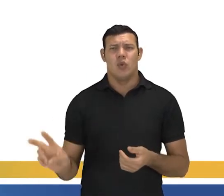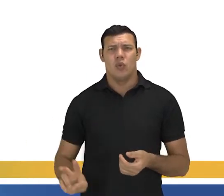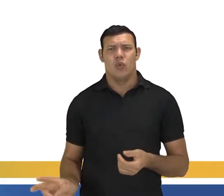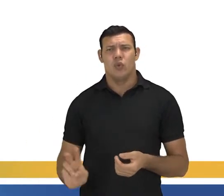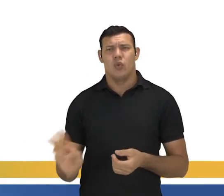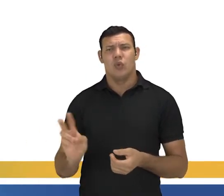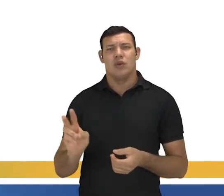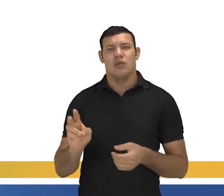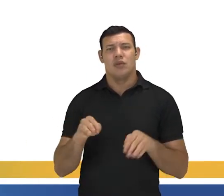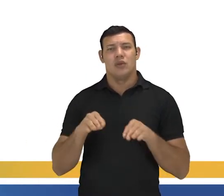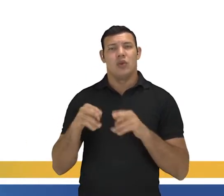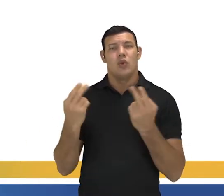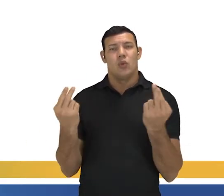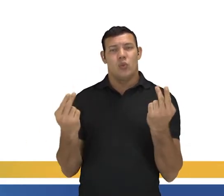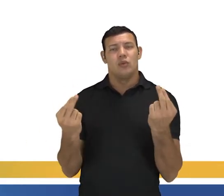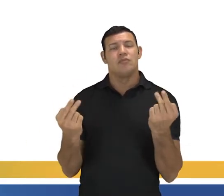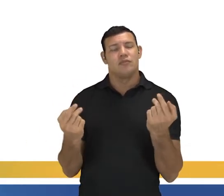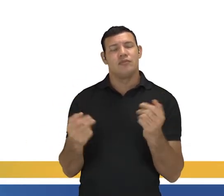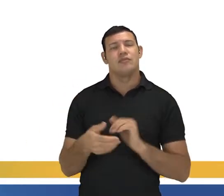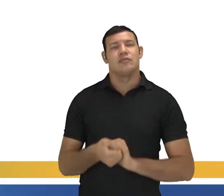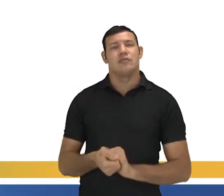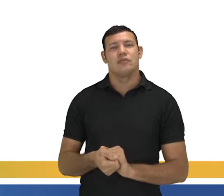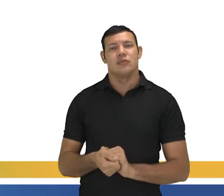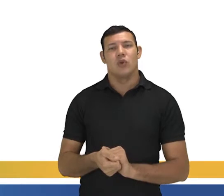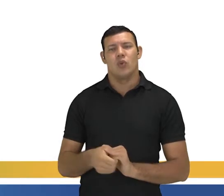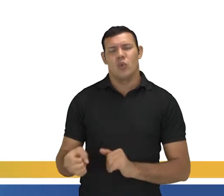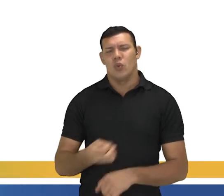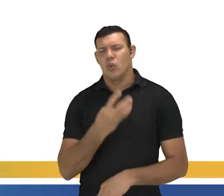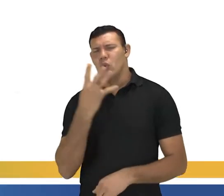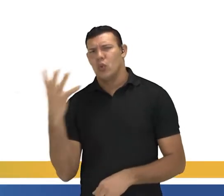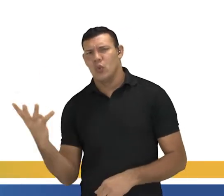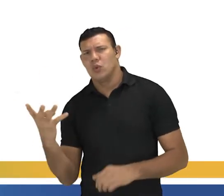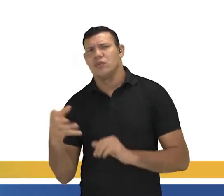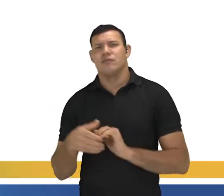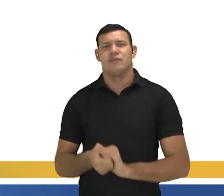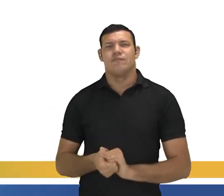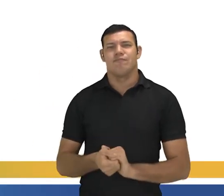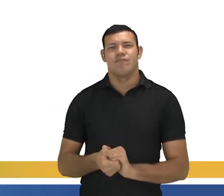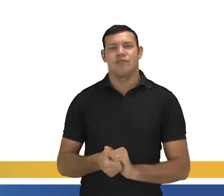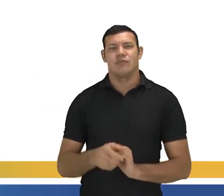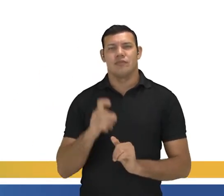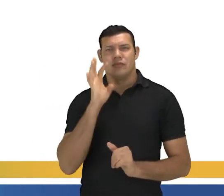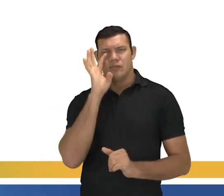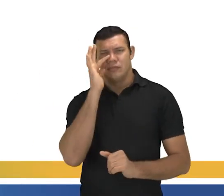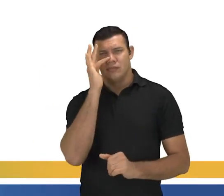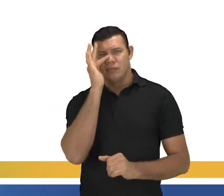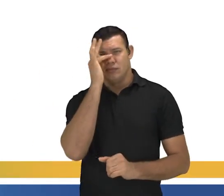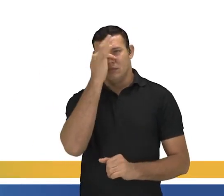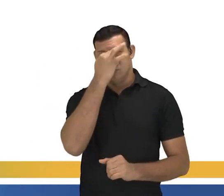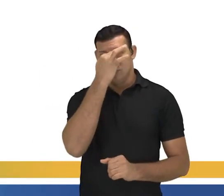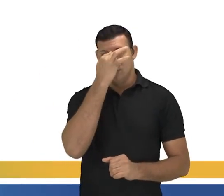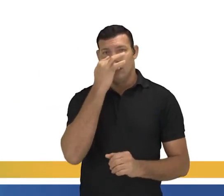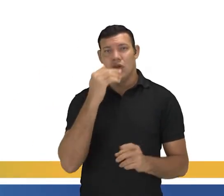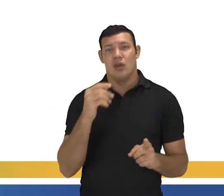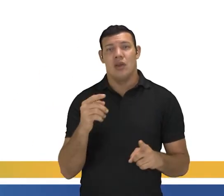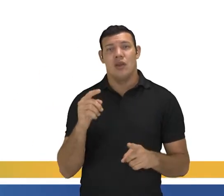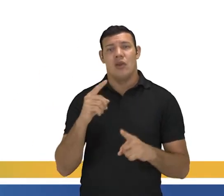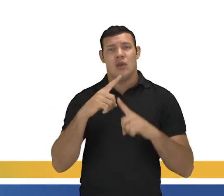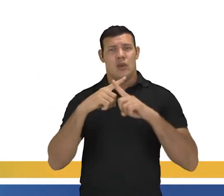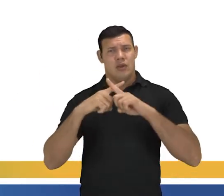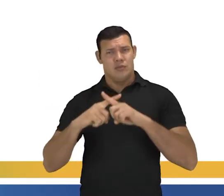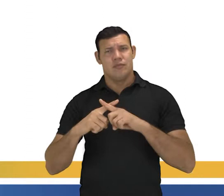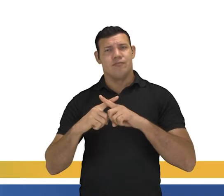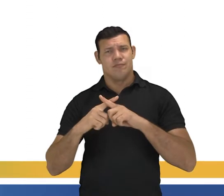obter a resistência equivalente, basta você pegar a quantidade de resistores, que vamos representar pela letra N, e multiplicar pelo valor